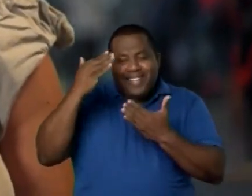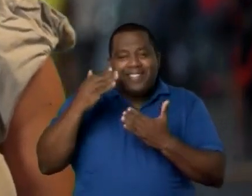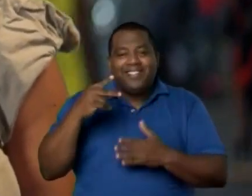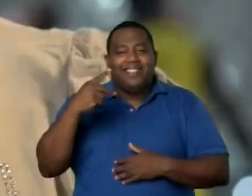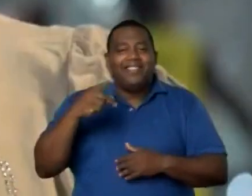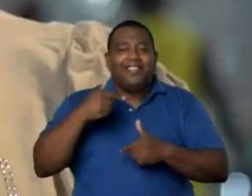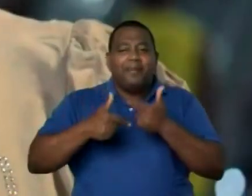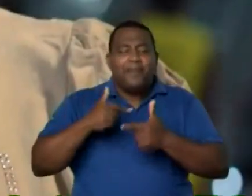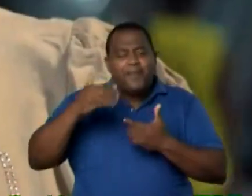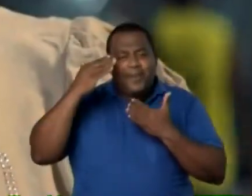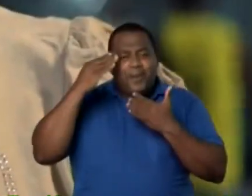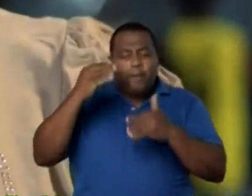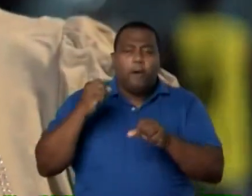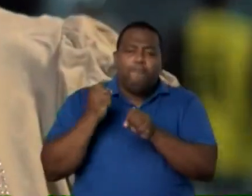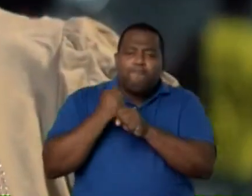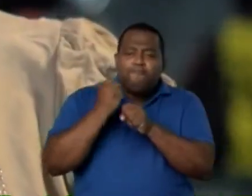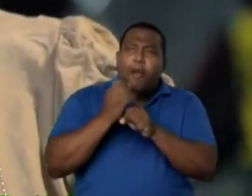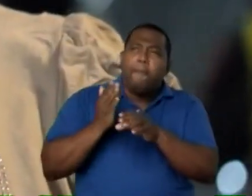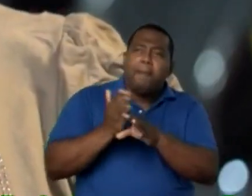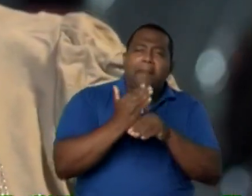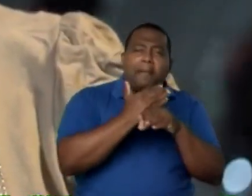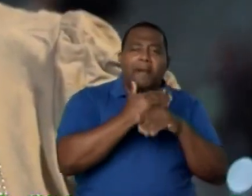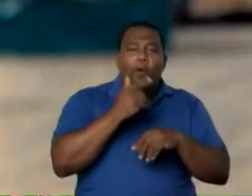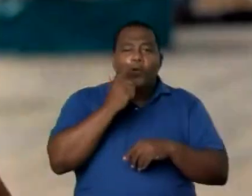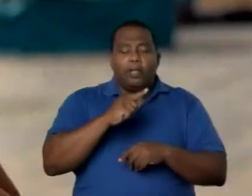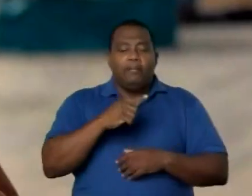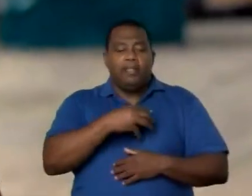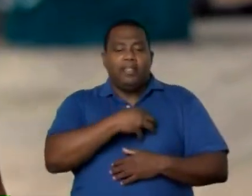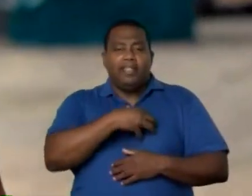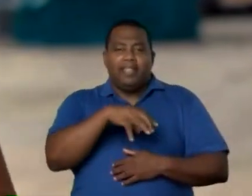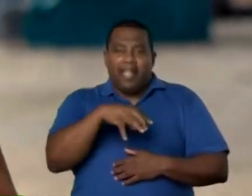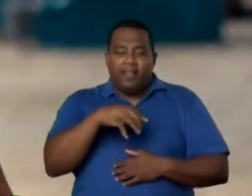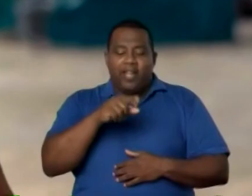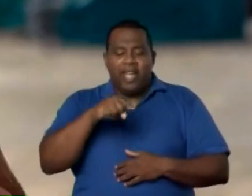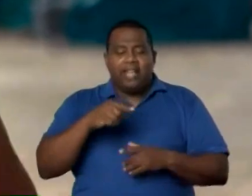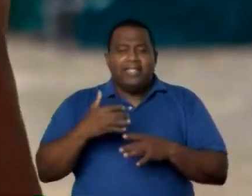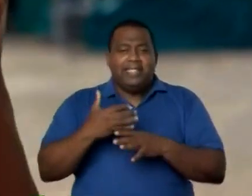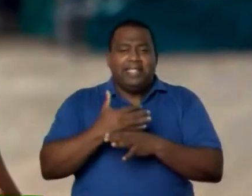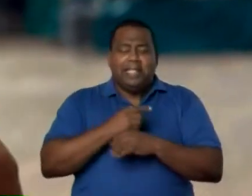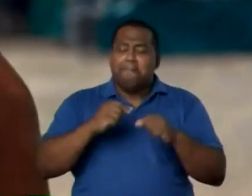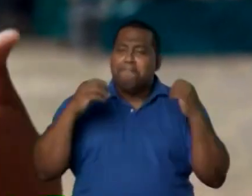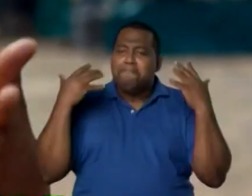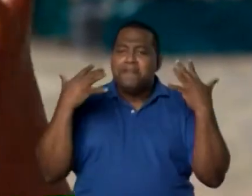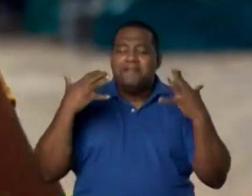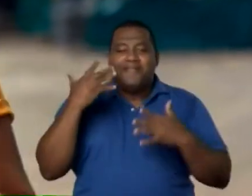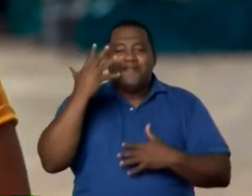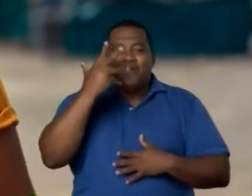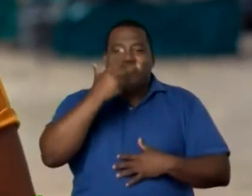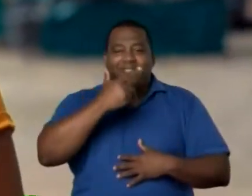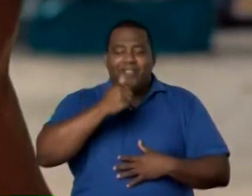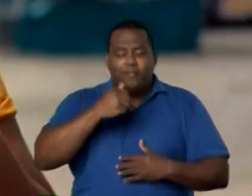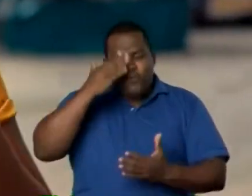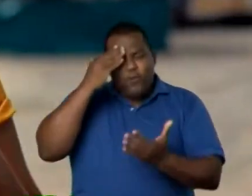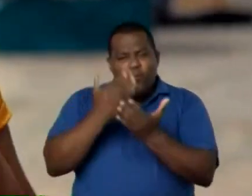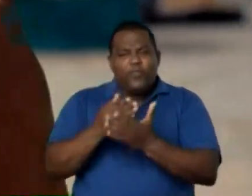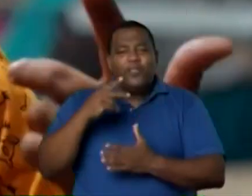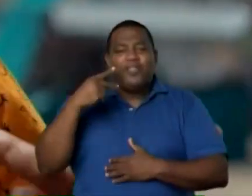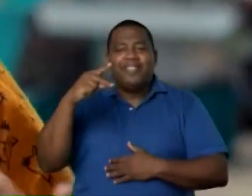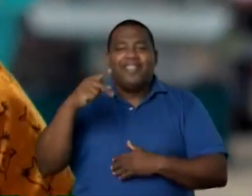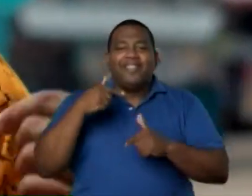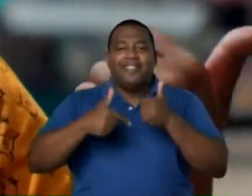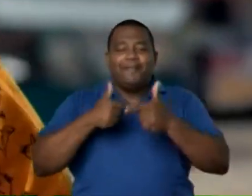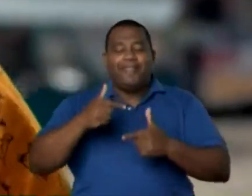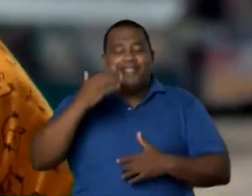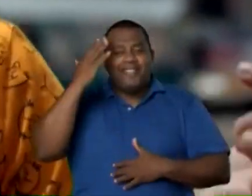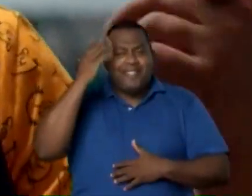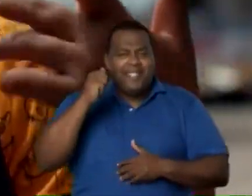pelo seu trabalho, gratidão pelas obras que estão sendo realizadas. Salvador, a cidade está de parabéns, bonita, e confio no seu trabalho. Eu sei